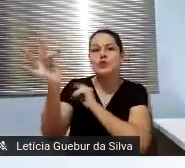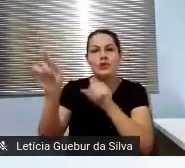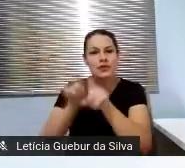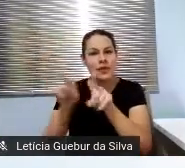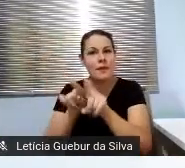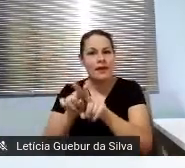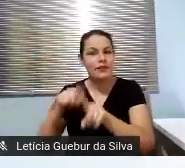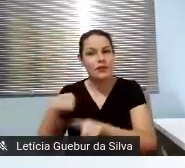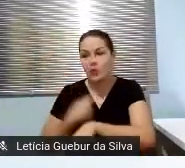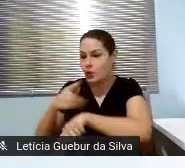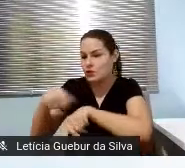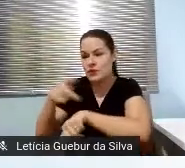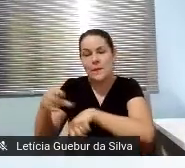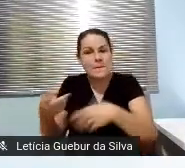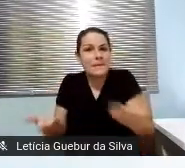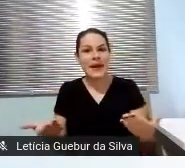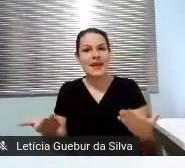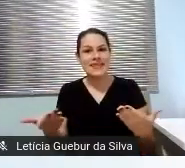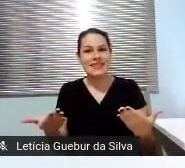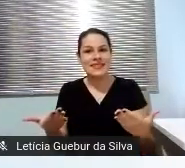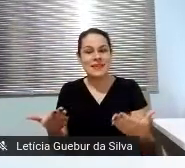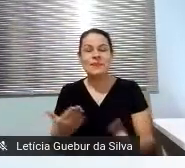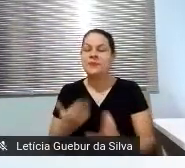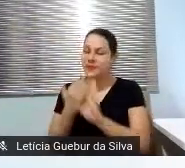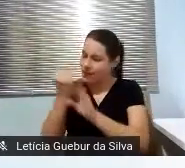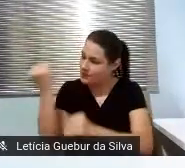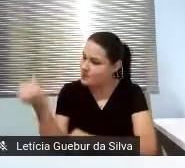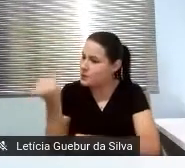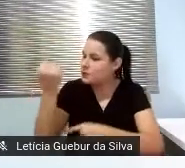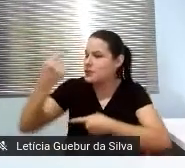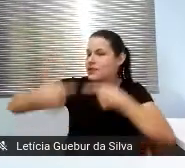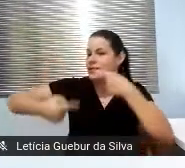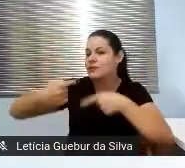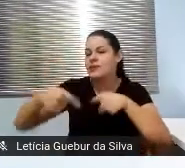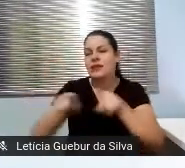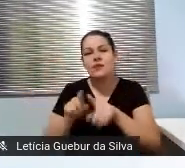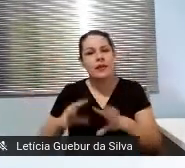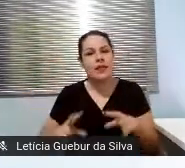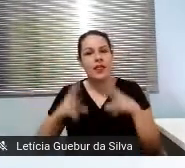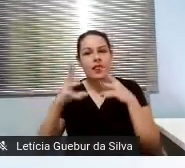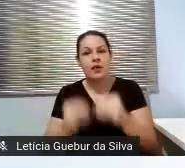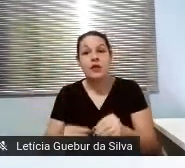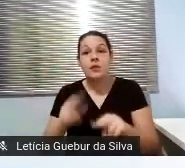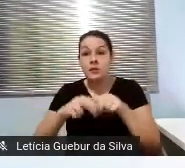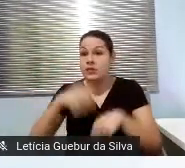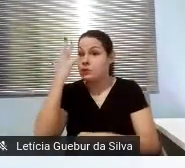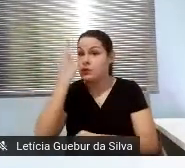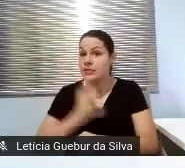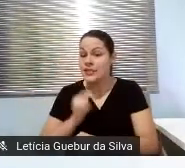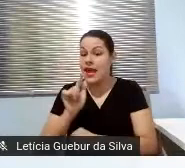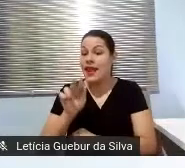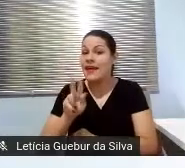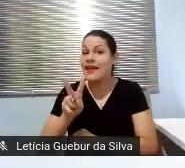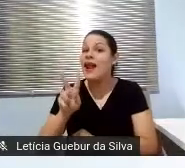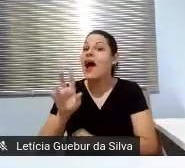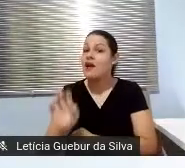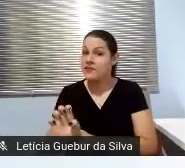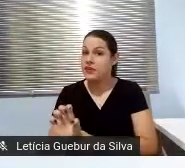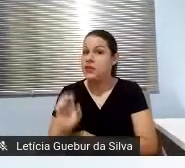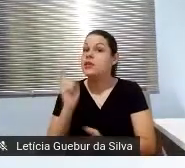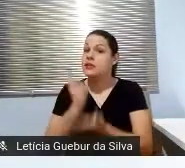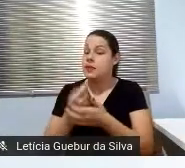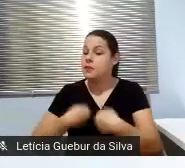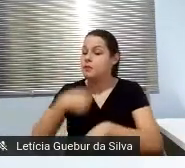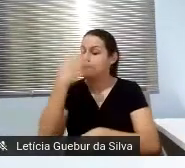futuro do nosso país. Então, é importante a gente ter essa discussão, como isso é importante e grave, e tem que ser discutido com bastante